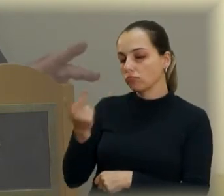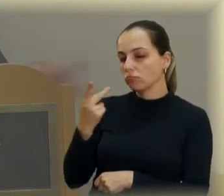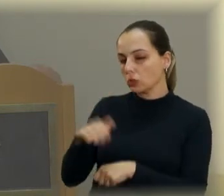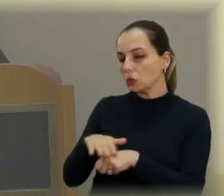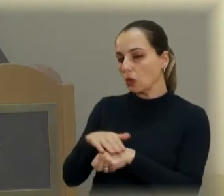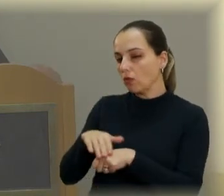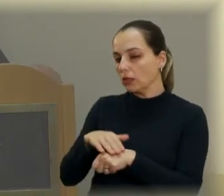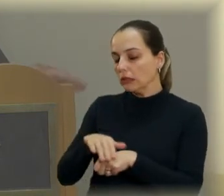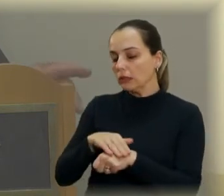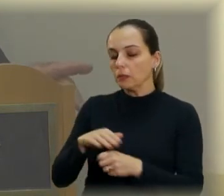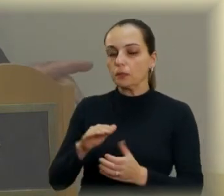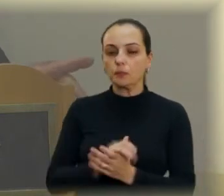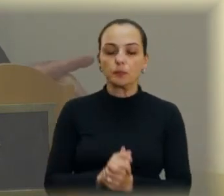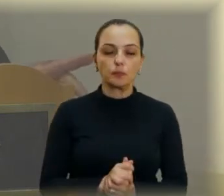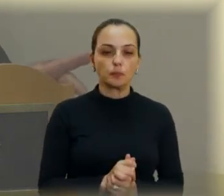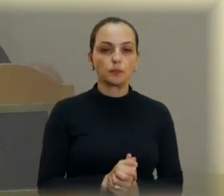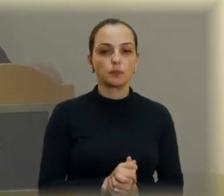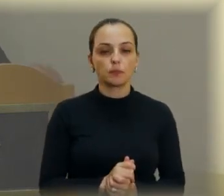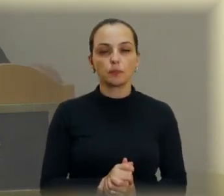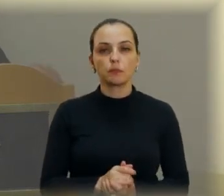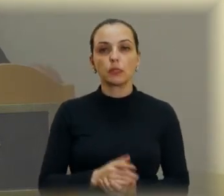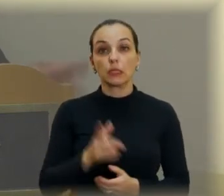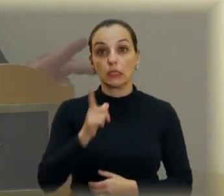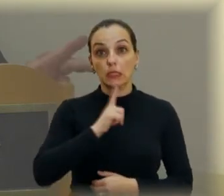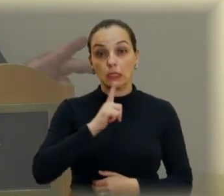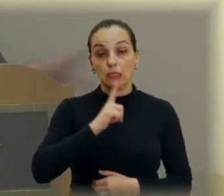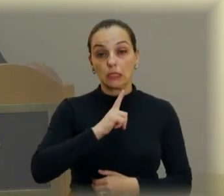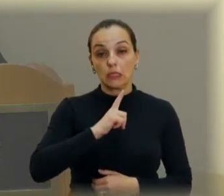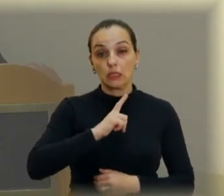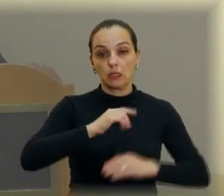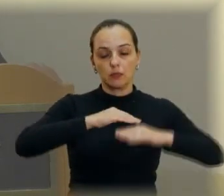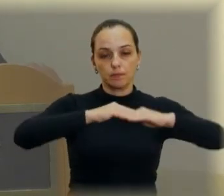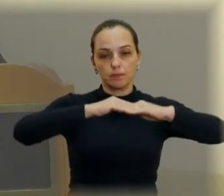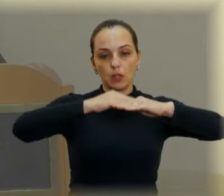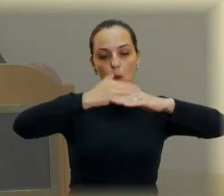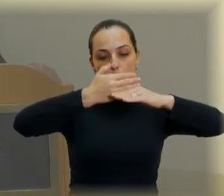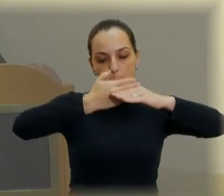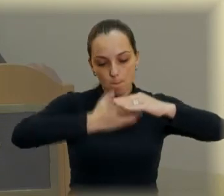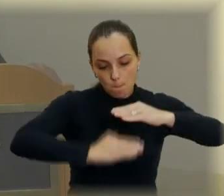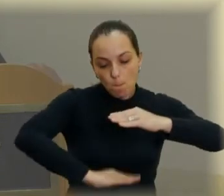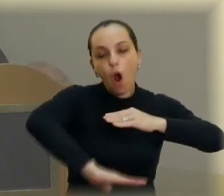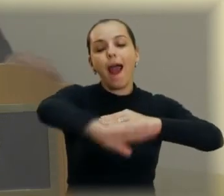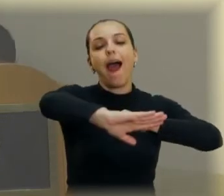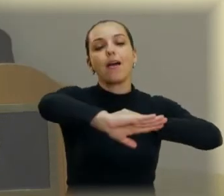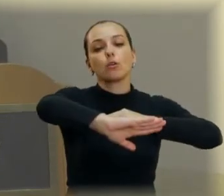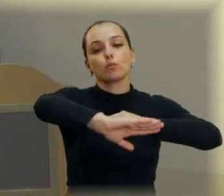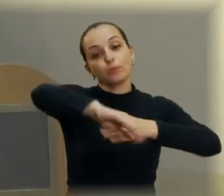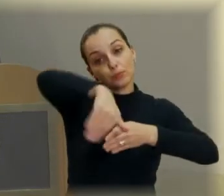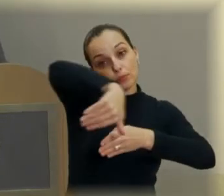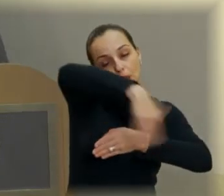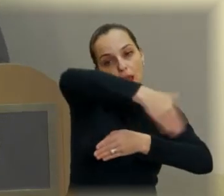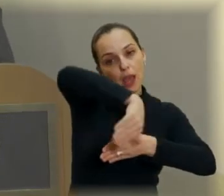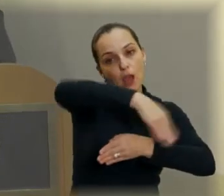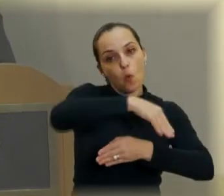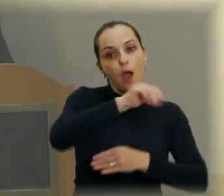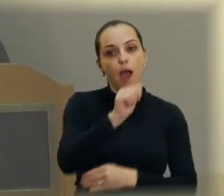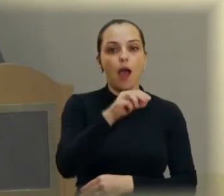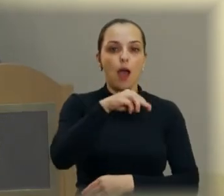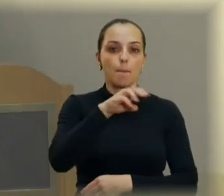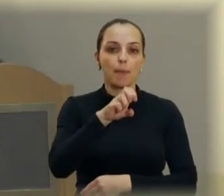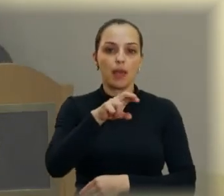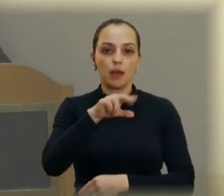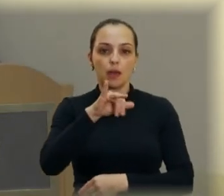existe um buraco aqui na Rua Américo Brasiliense com Arcangelo